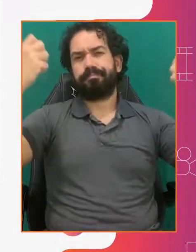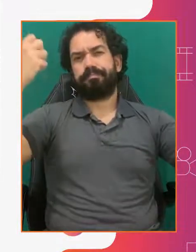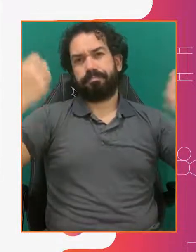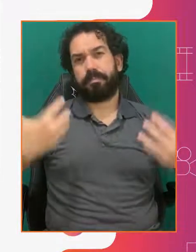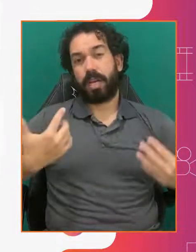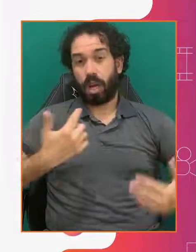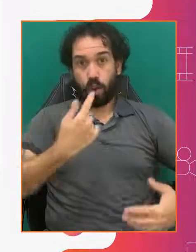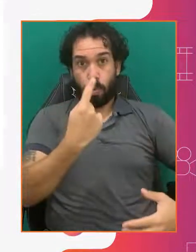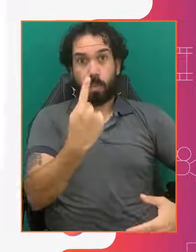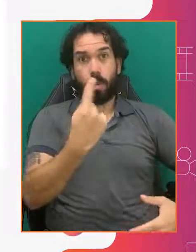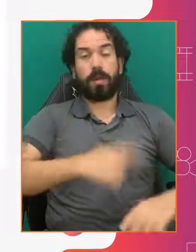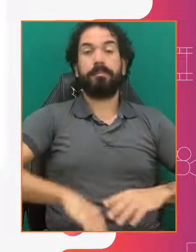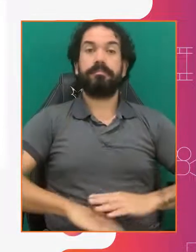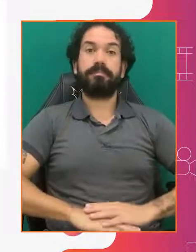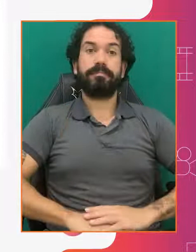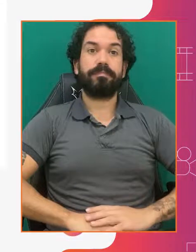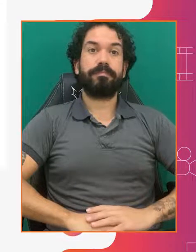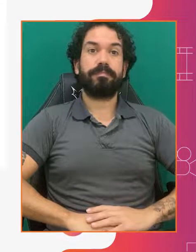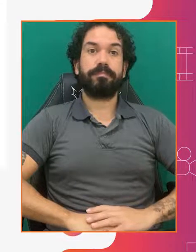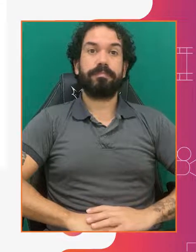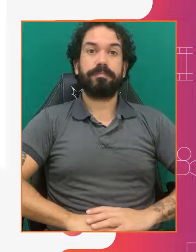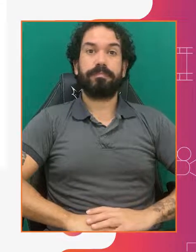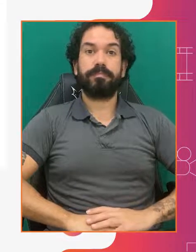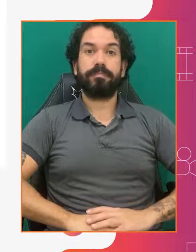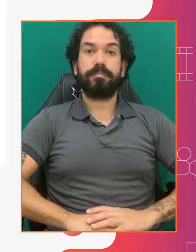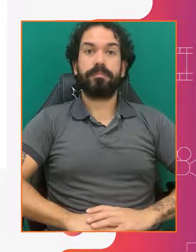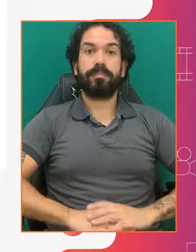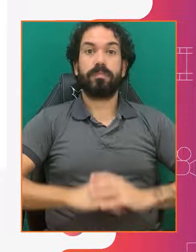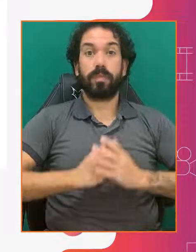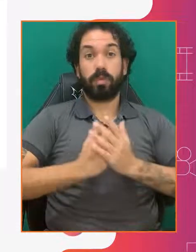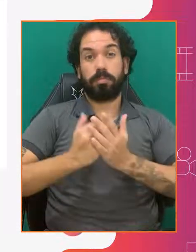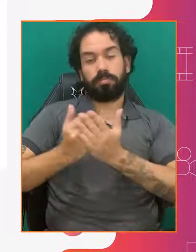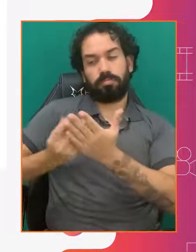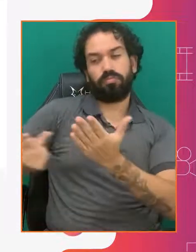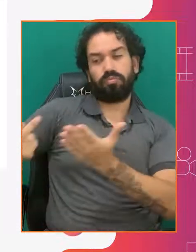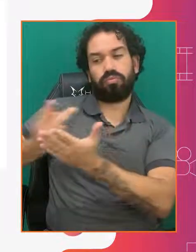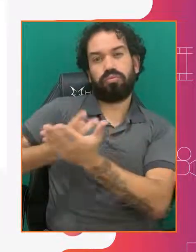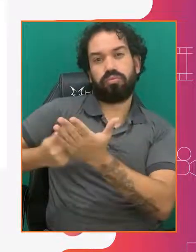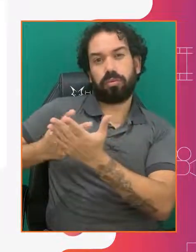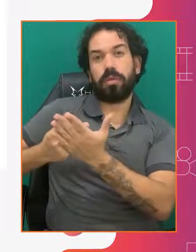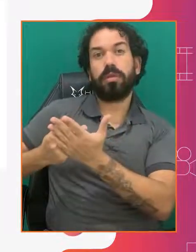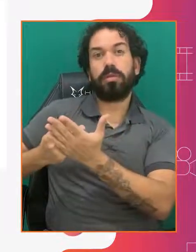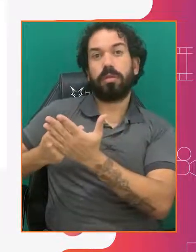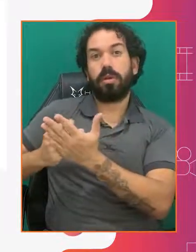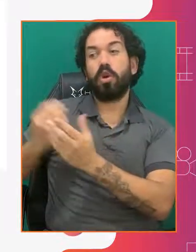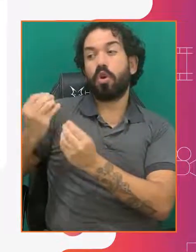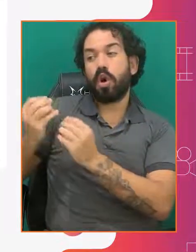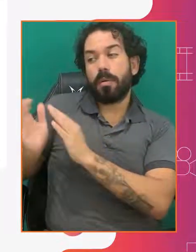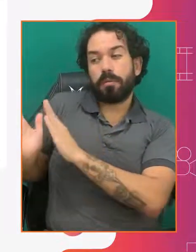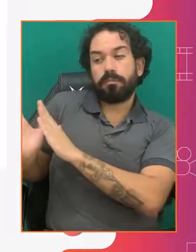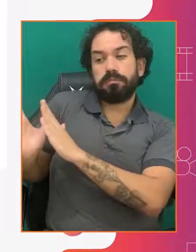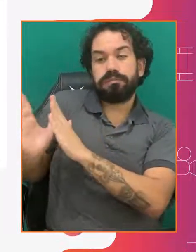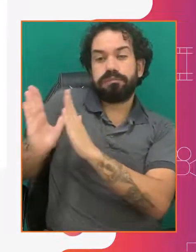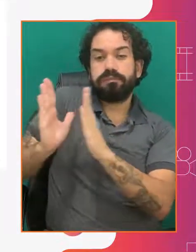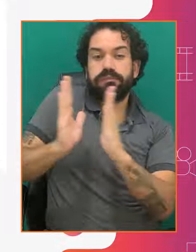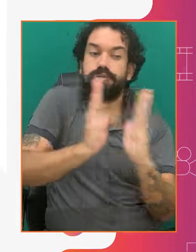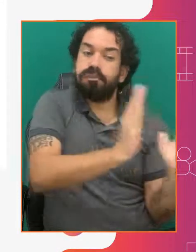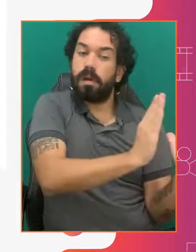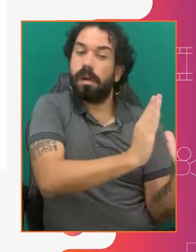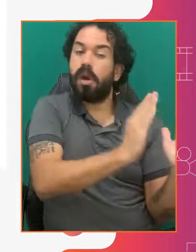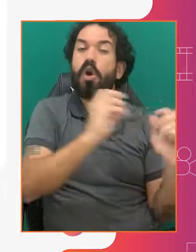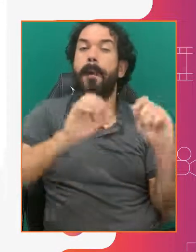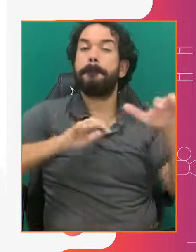explicar um deles. Bom, primeiro você esboça o caminho do movimento em que a bola vai